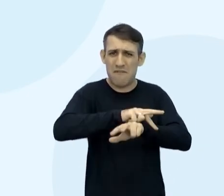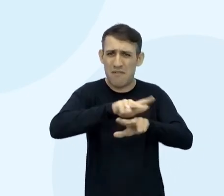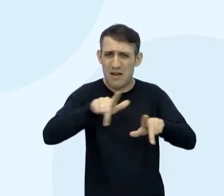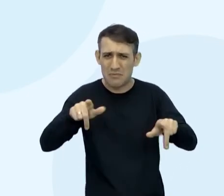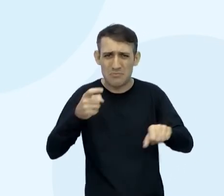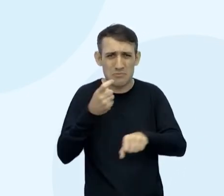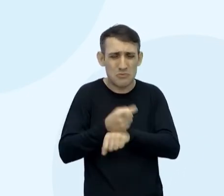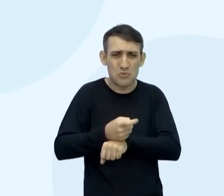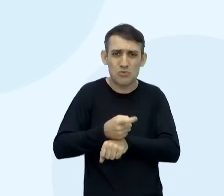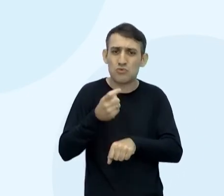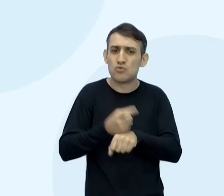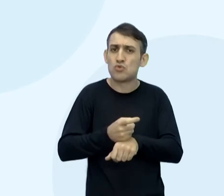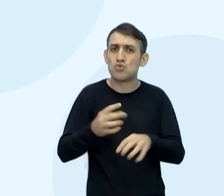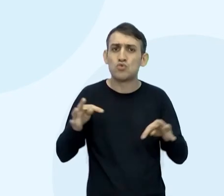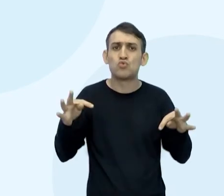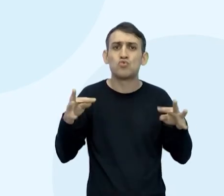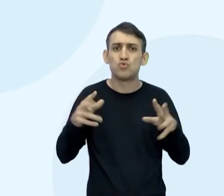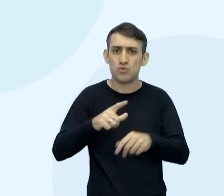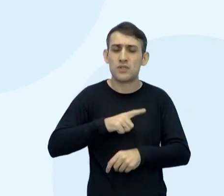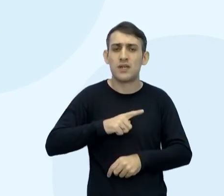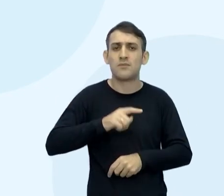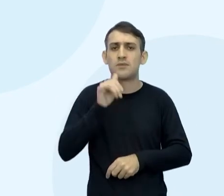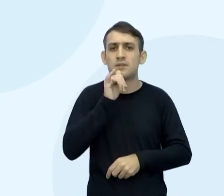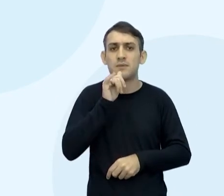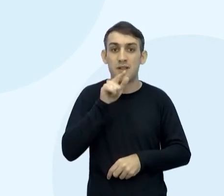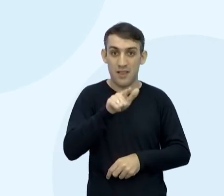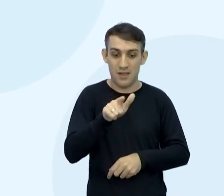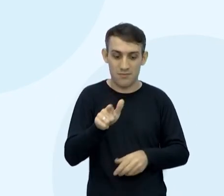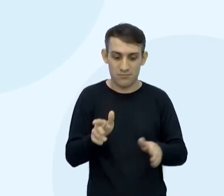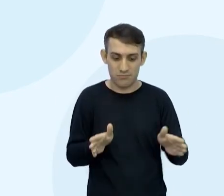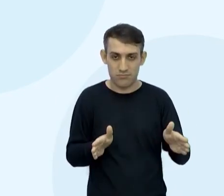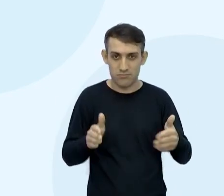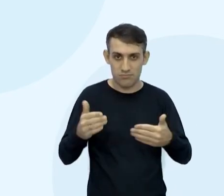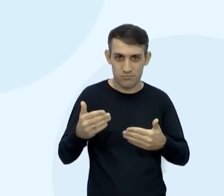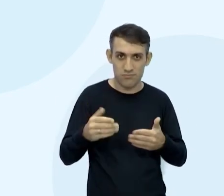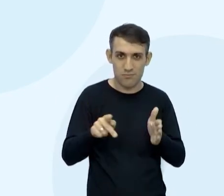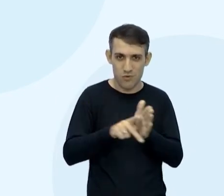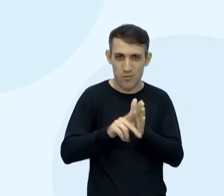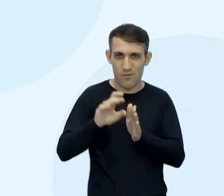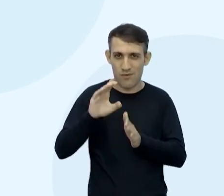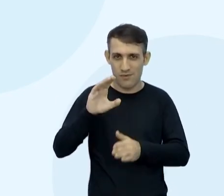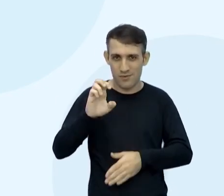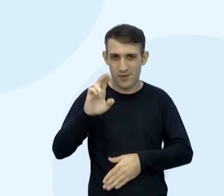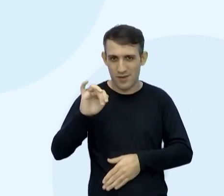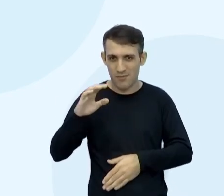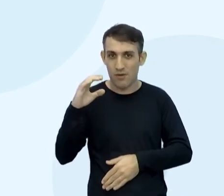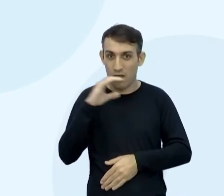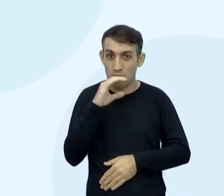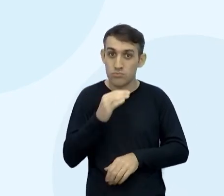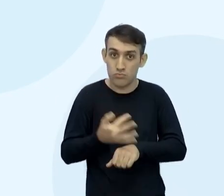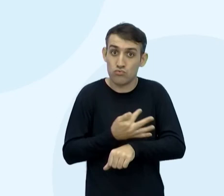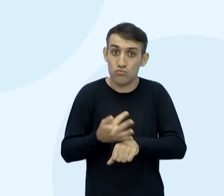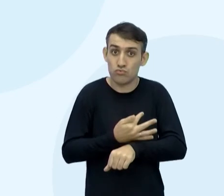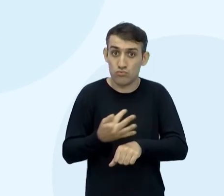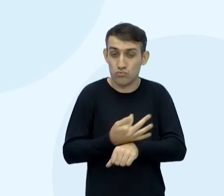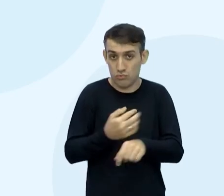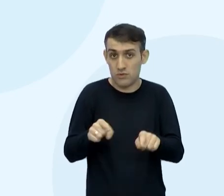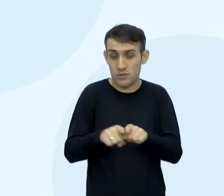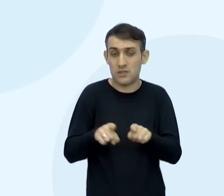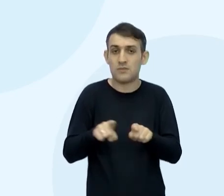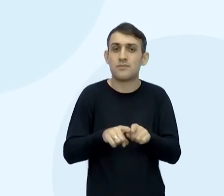dureza, isolamento térmico e acústico, quer dizer que ele dá uma segurada aí no calor também, tá? E ele aí consegue